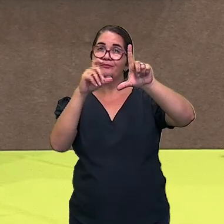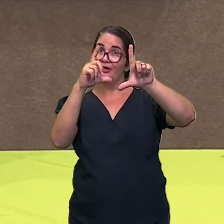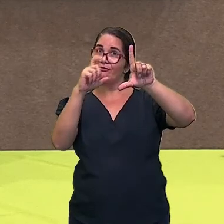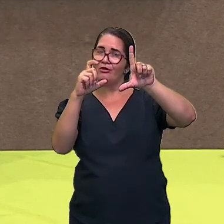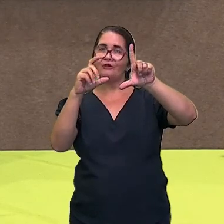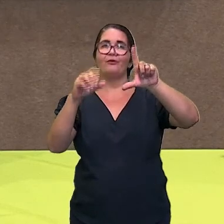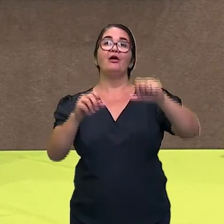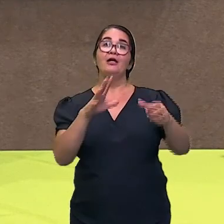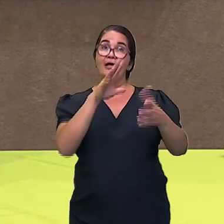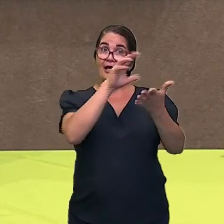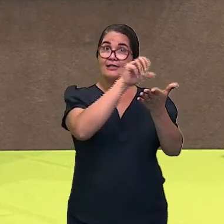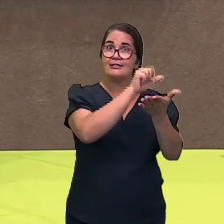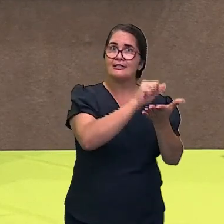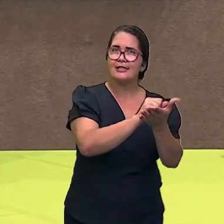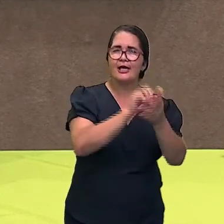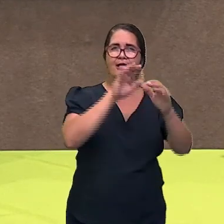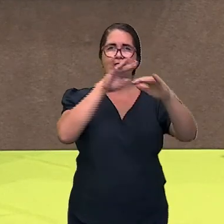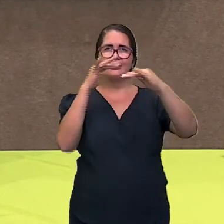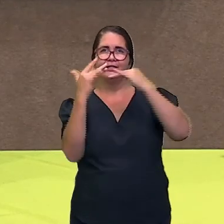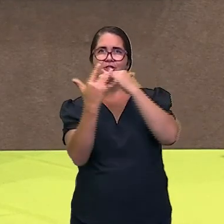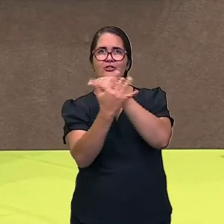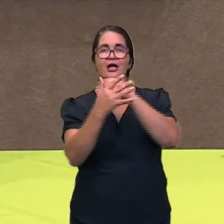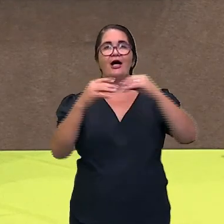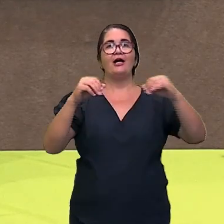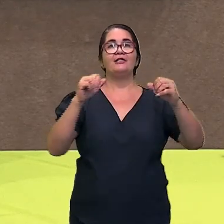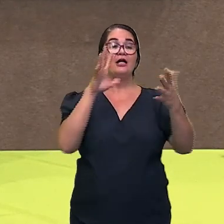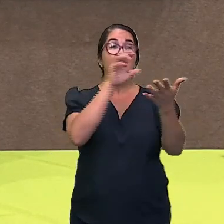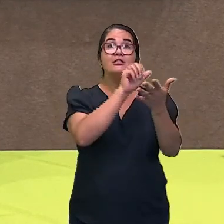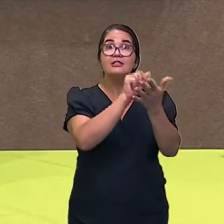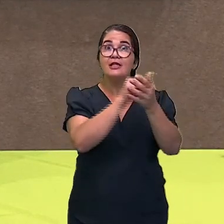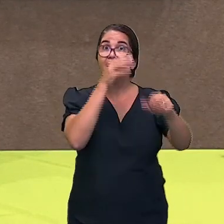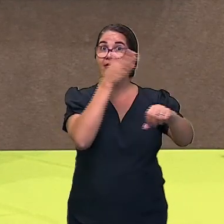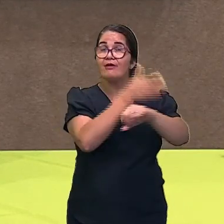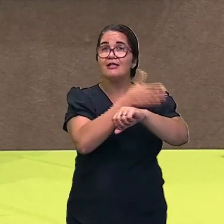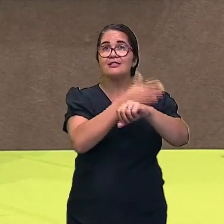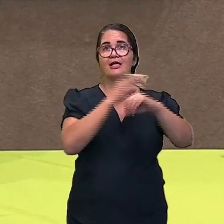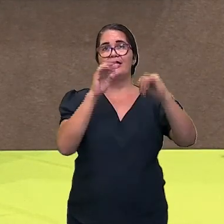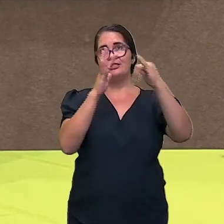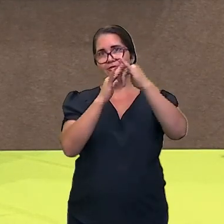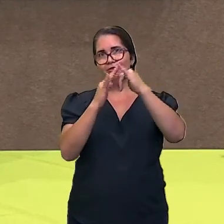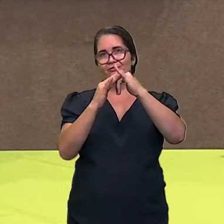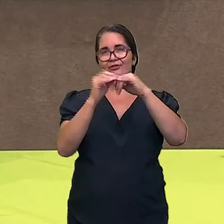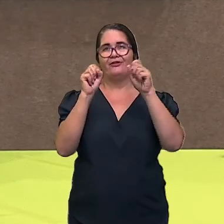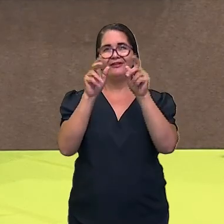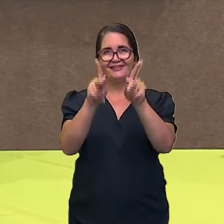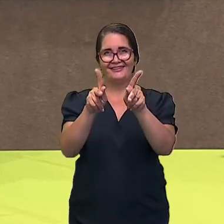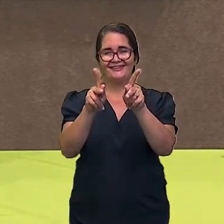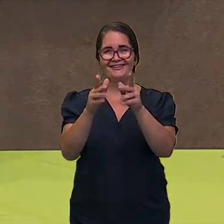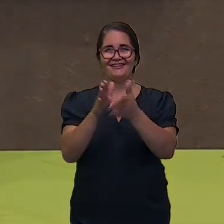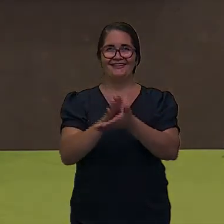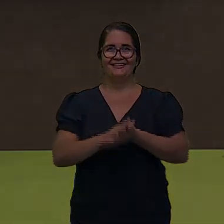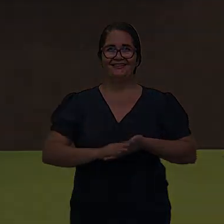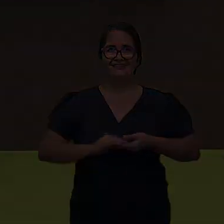tela. Acesse nossas redes sociais e se inscreva em nosso canal do YouTube SMED-GV.